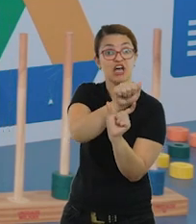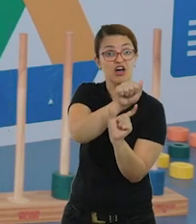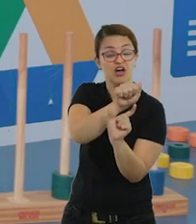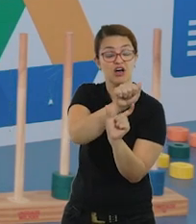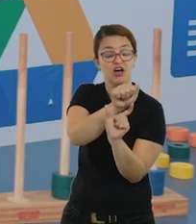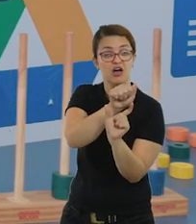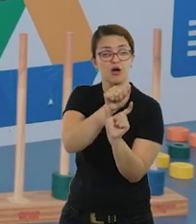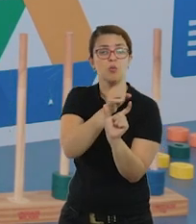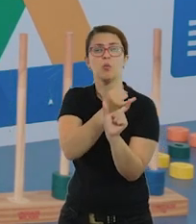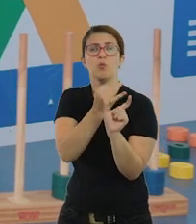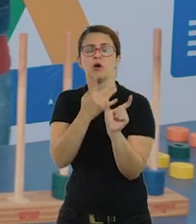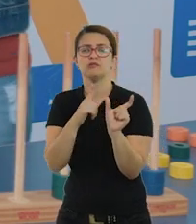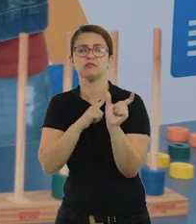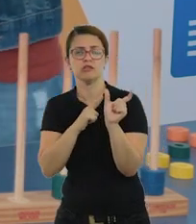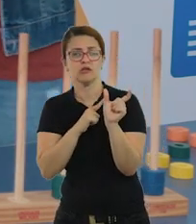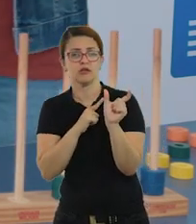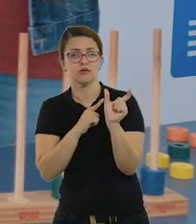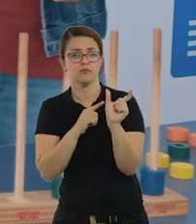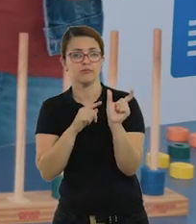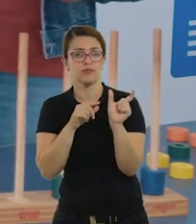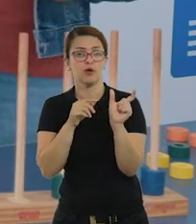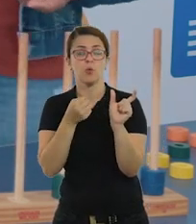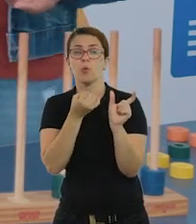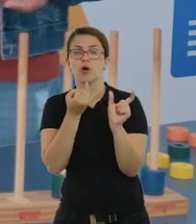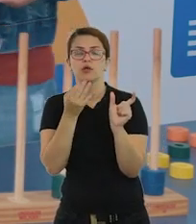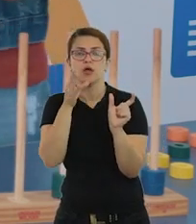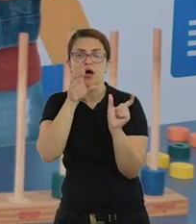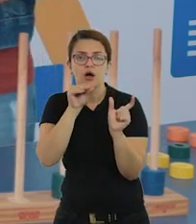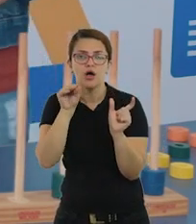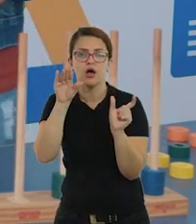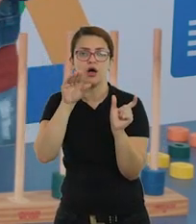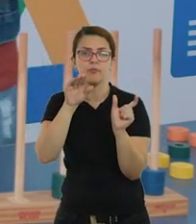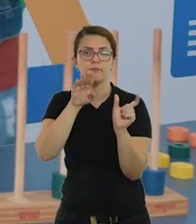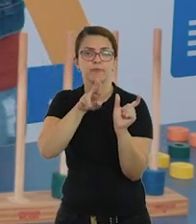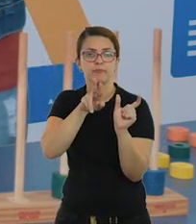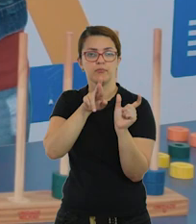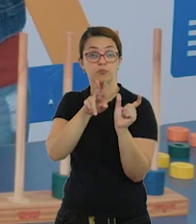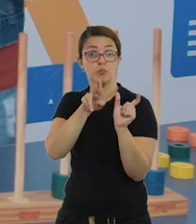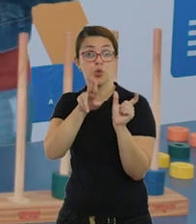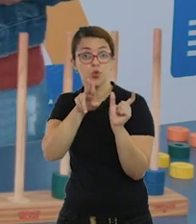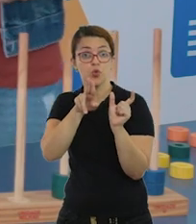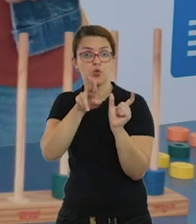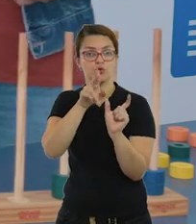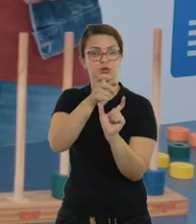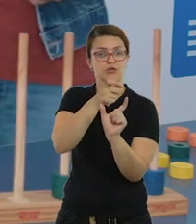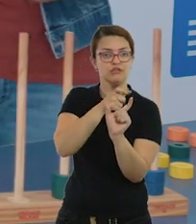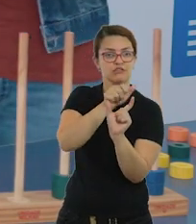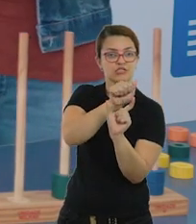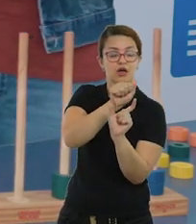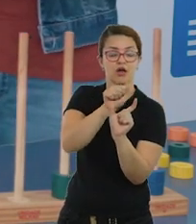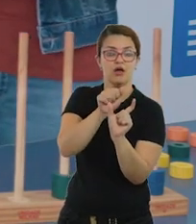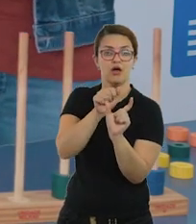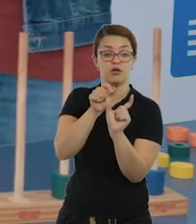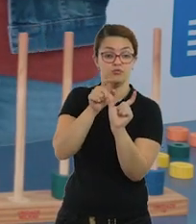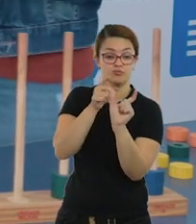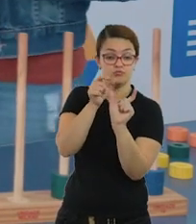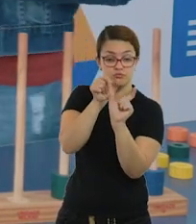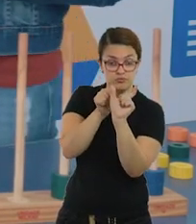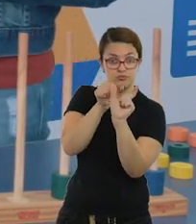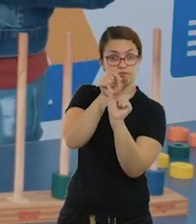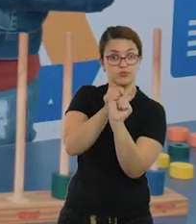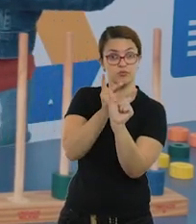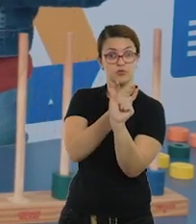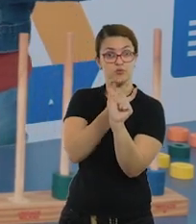a palavra bruxa, quantas sílabas ela tem? Ó, eu abro a minha boca, ó, bruxa. Eu abro a boca duas vezes para pronunciar a